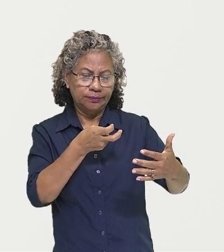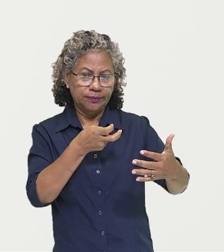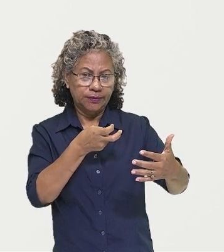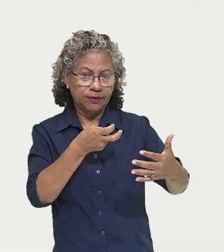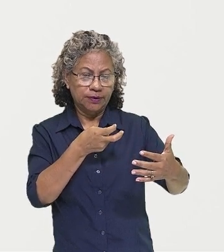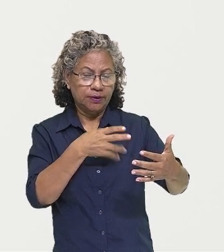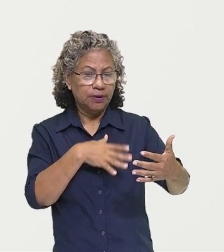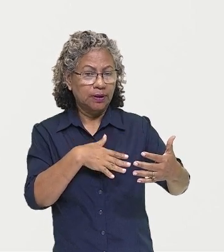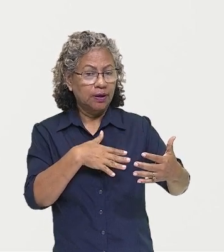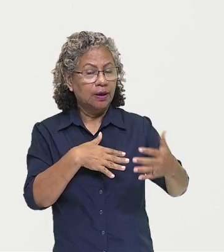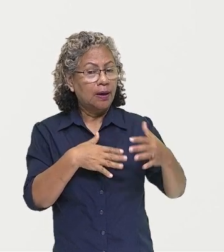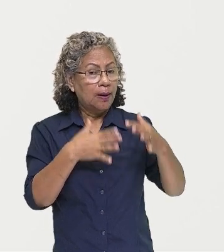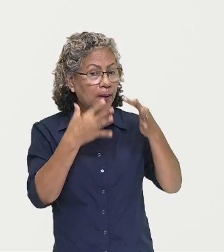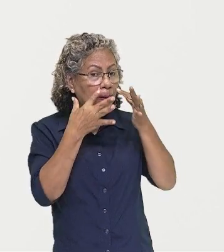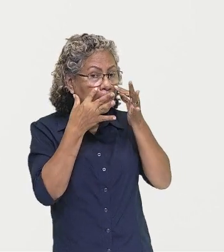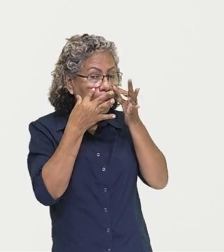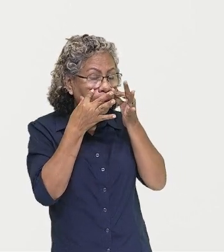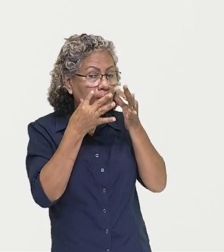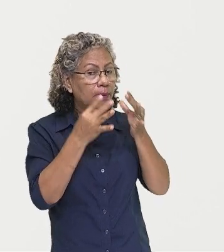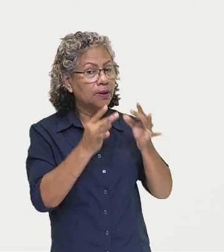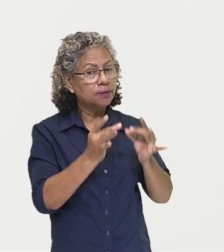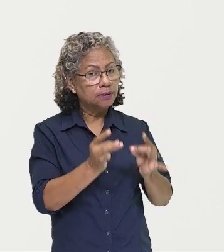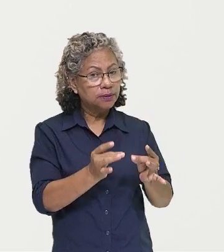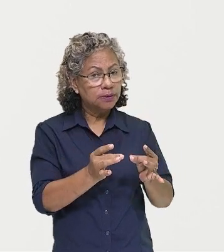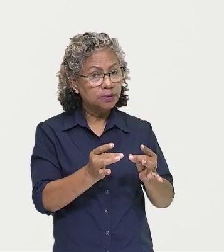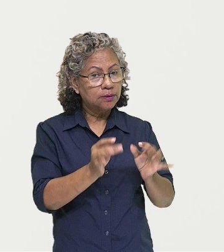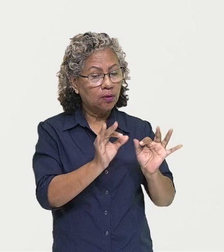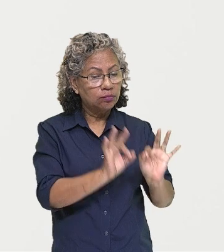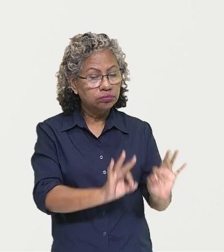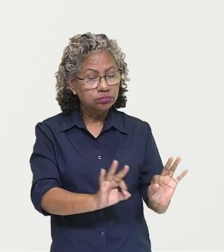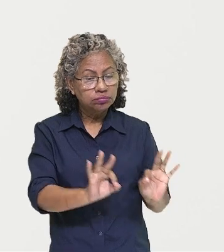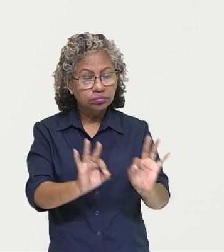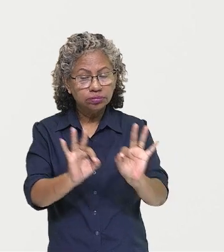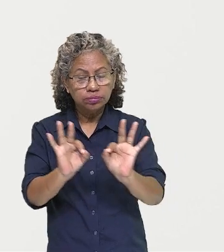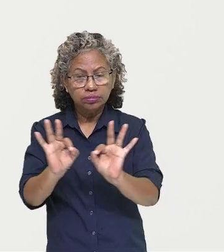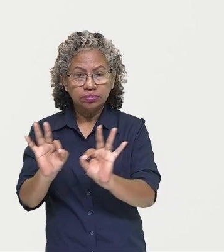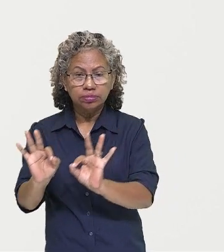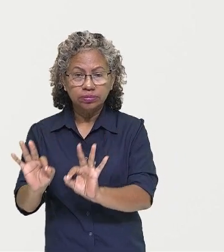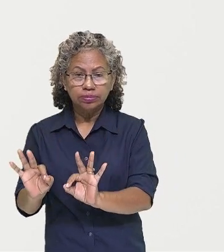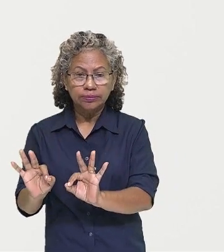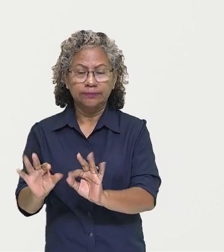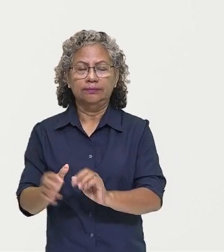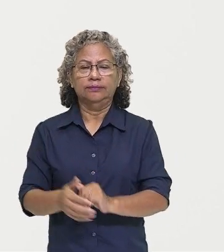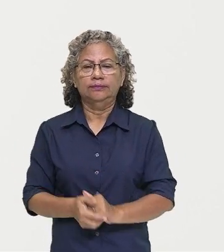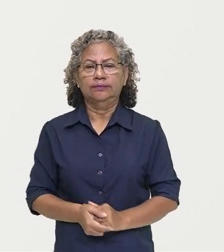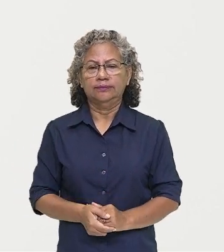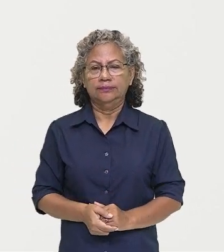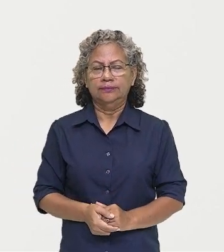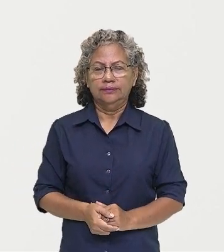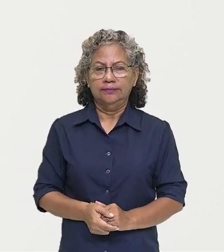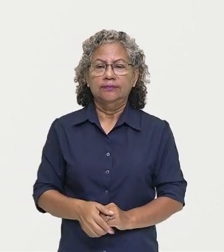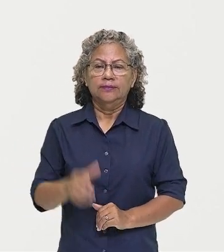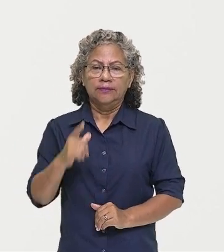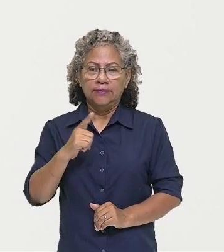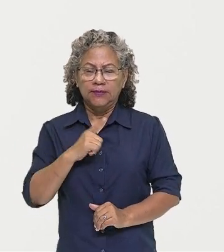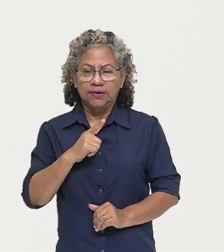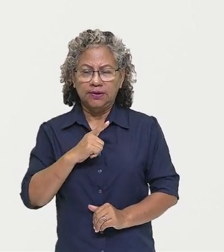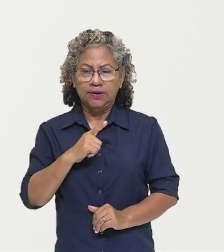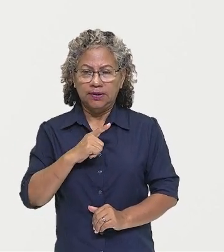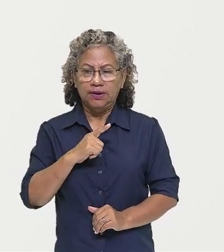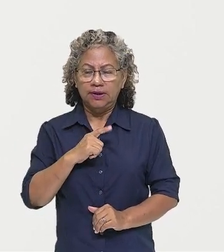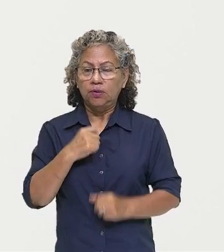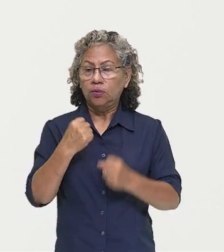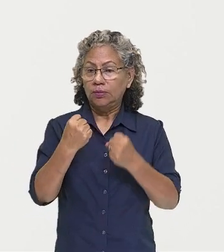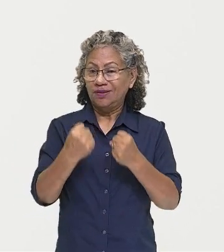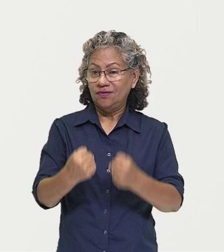prestem bem atenção o que vai acontecer com ele. No exemplo 3, aplica-se uma